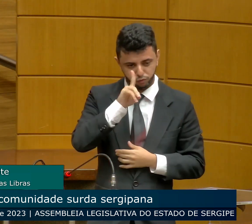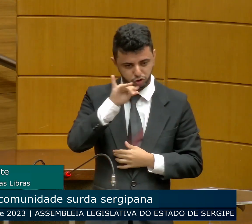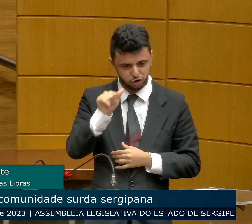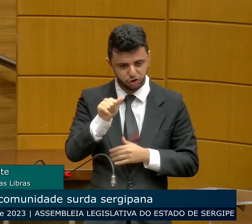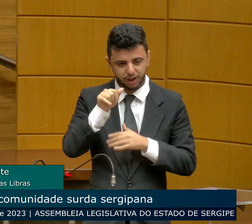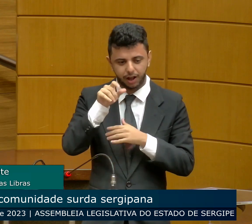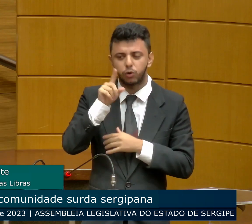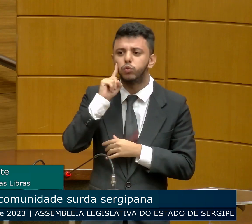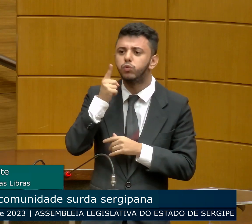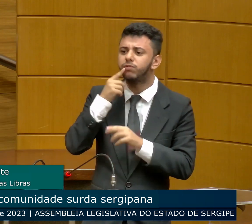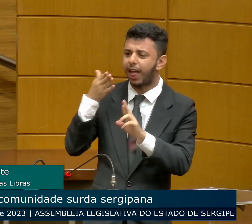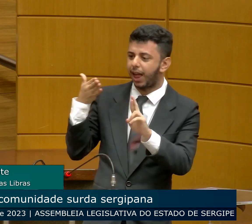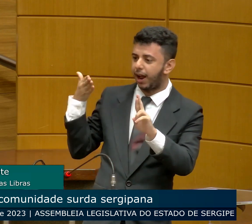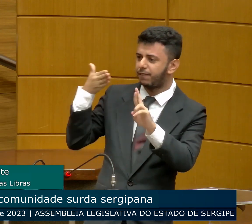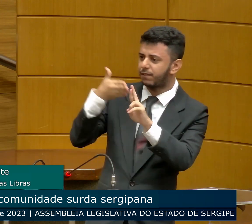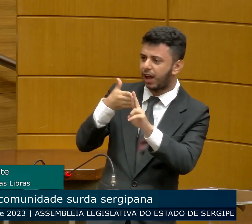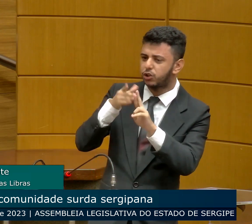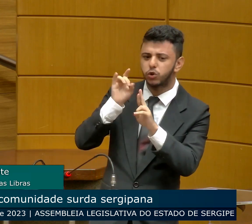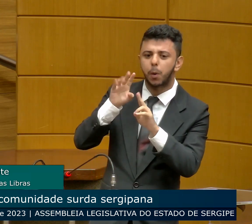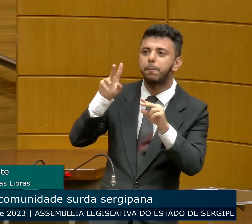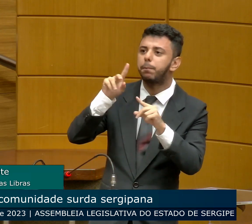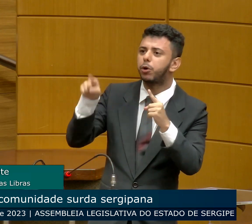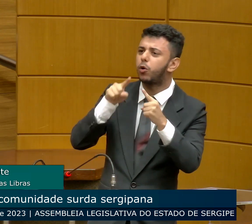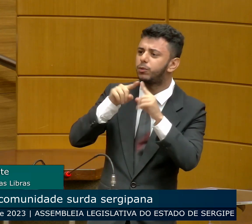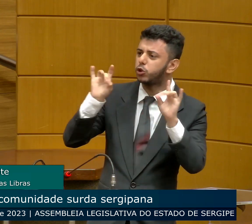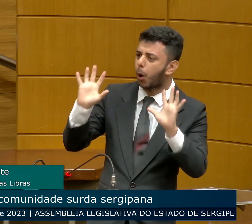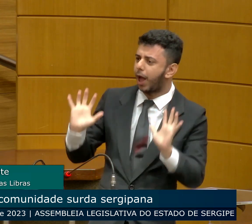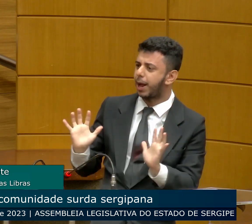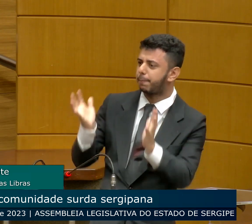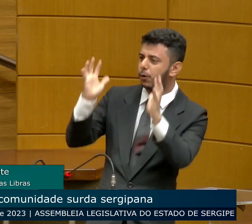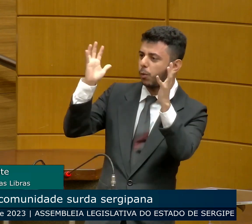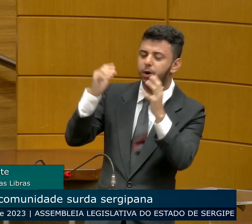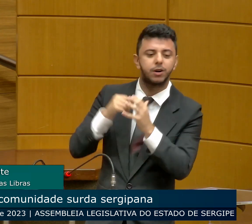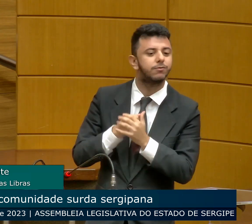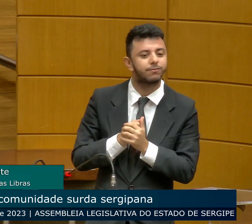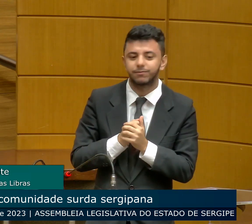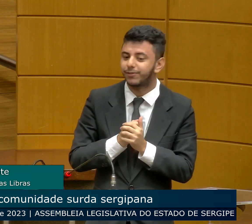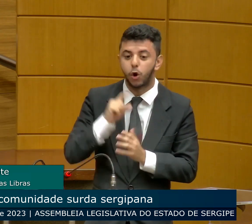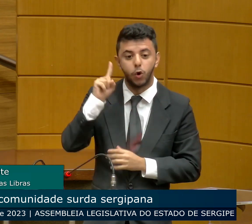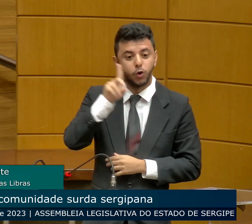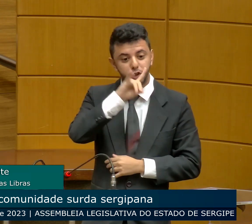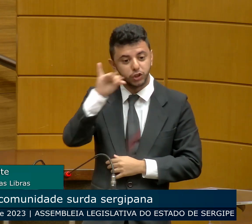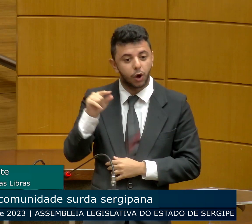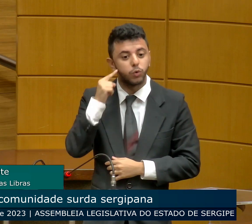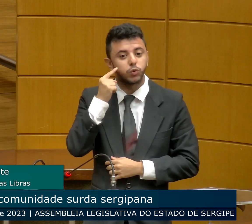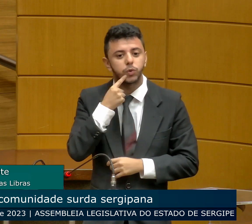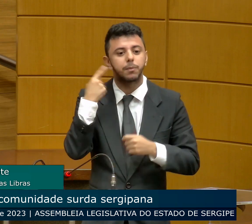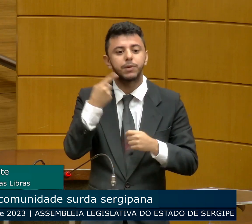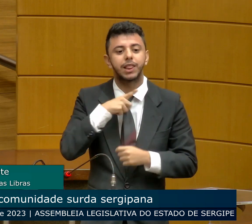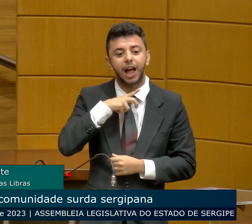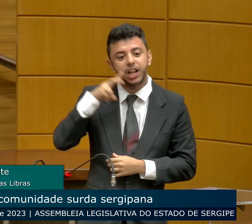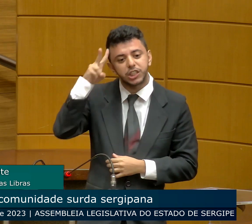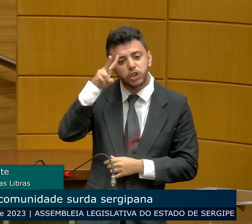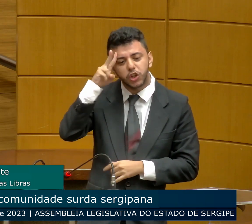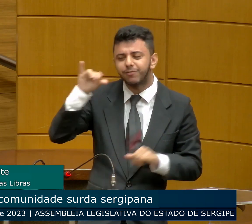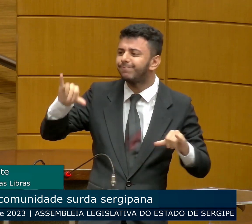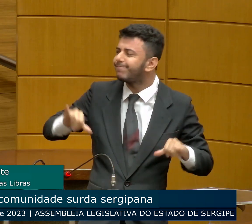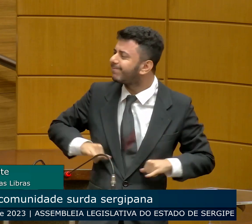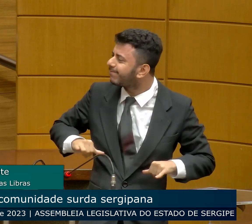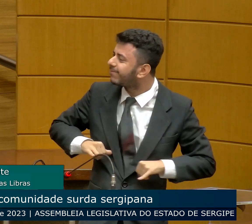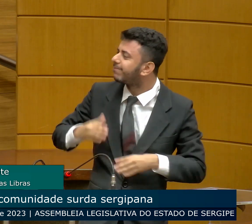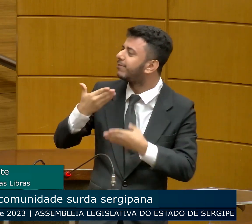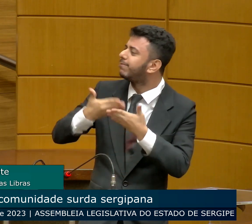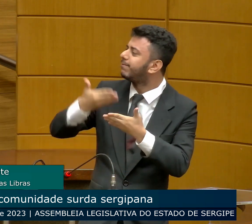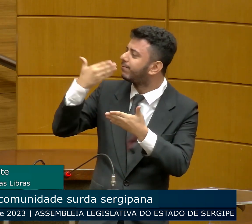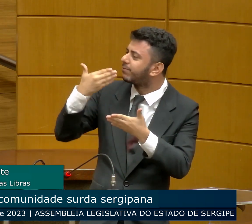importante. Então, hoje, né, o dia, nós temos essa referência do dia, de festividade. Não, hoje é o dia